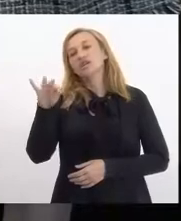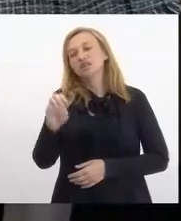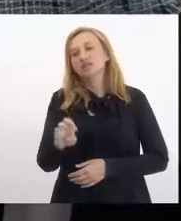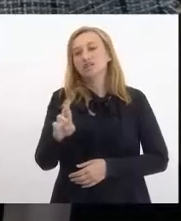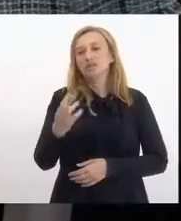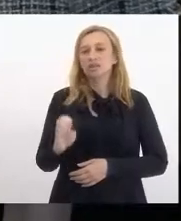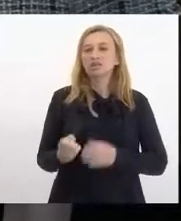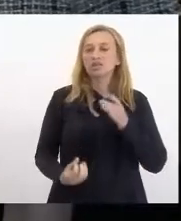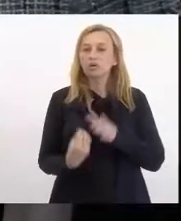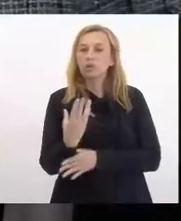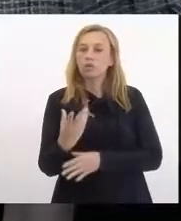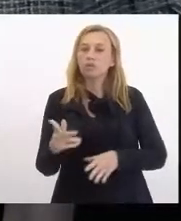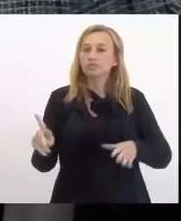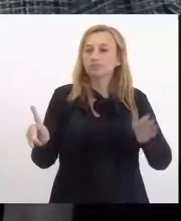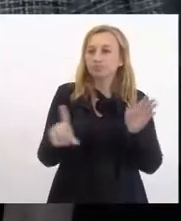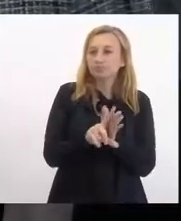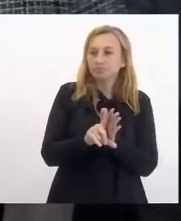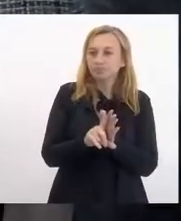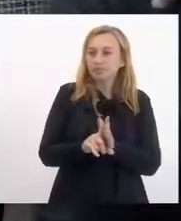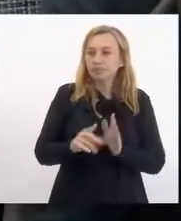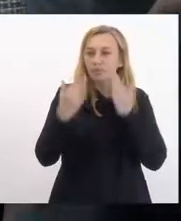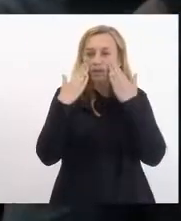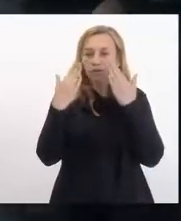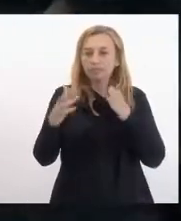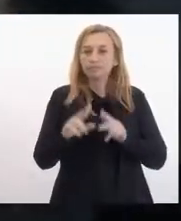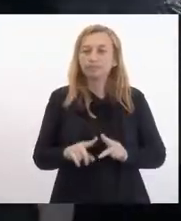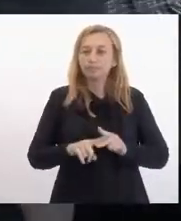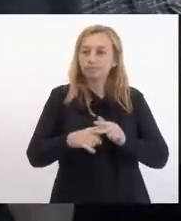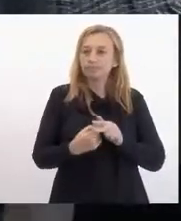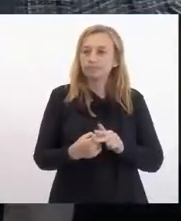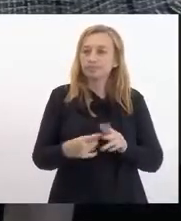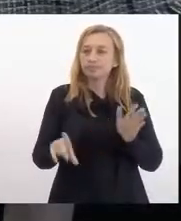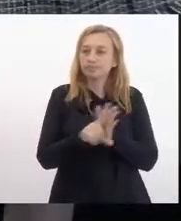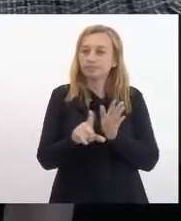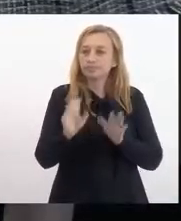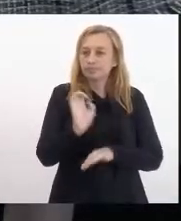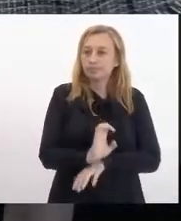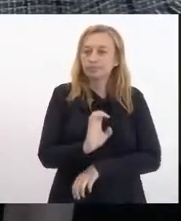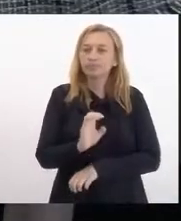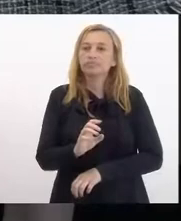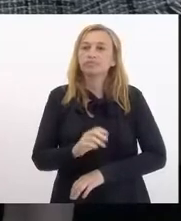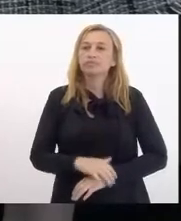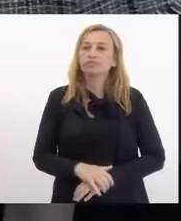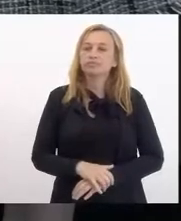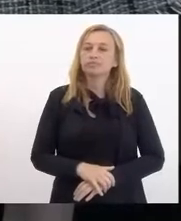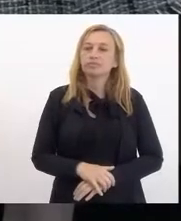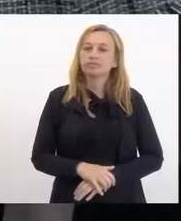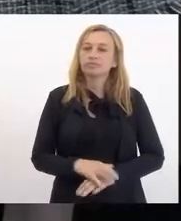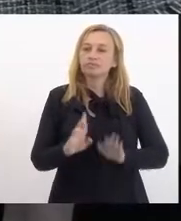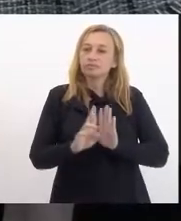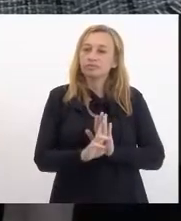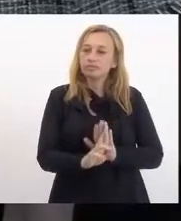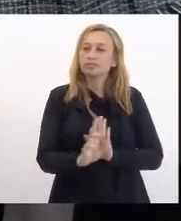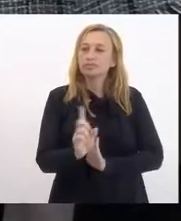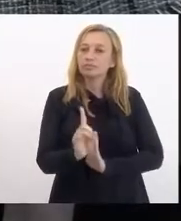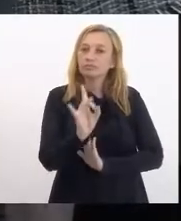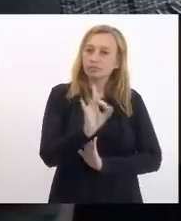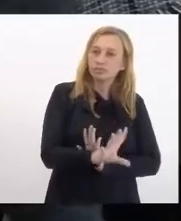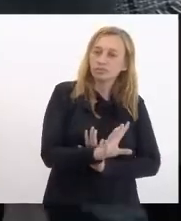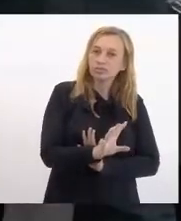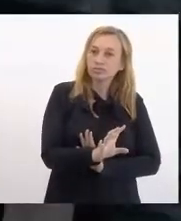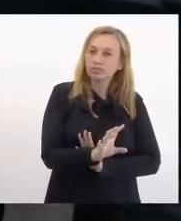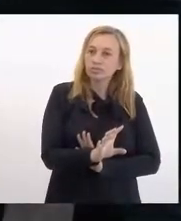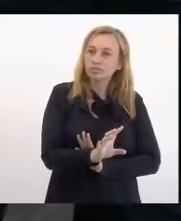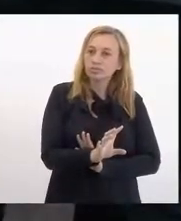é? Está apresentando alterações na legislação estadual. Deputado Luiz Paulo, sobretudo fazendo referência, não apenas, mas fazendo